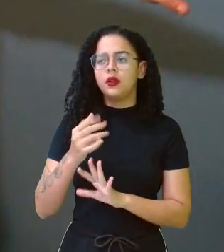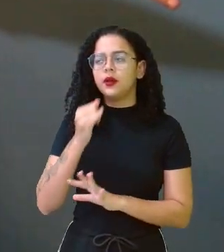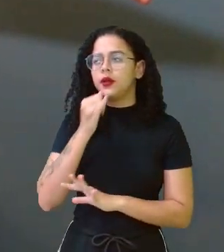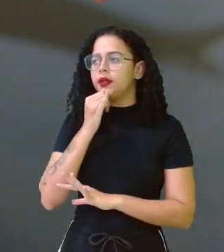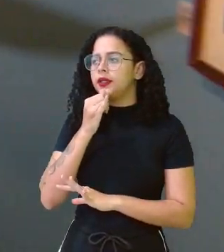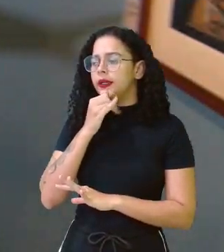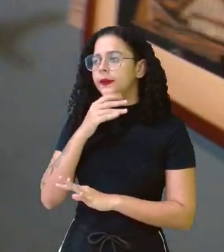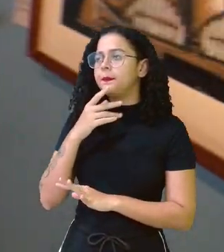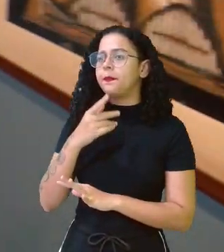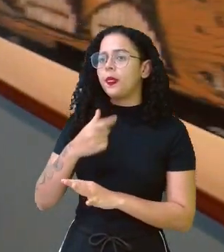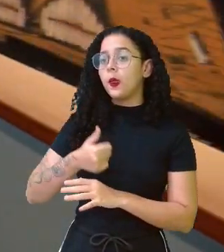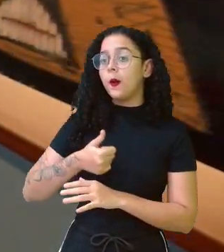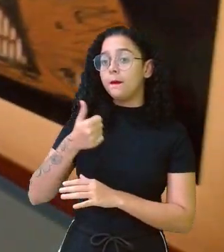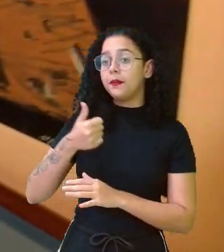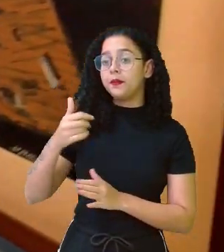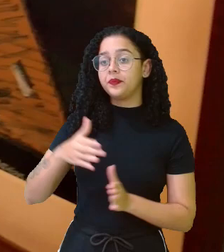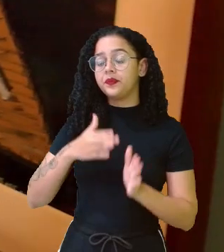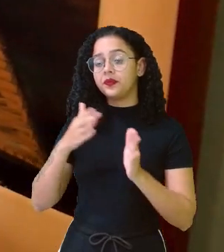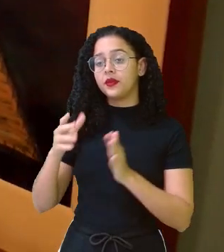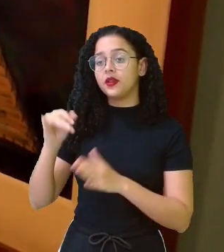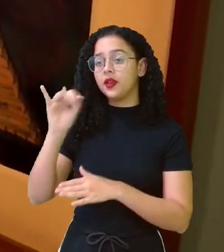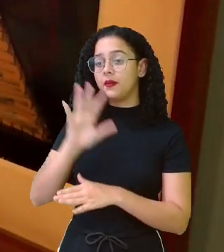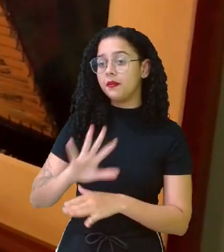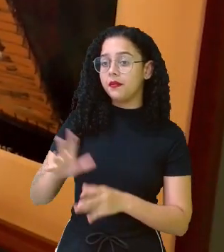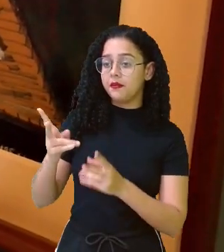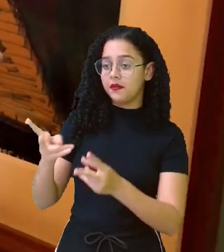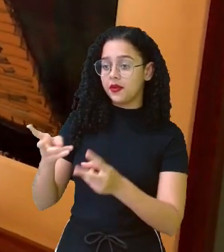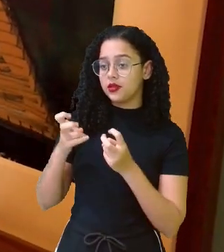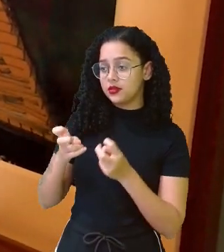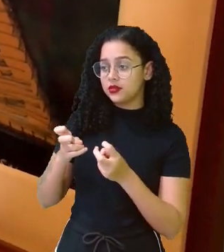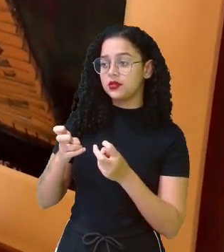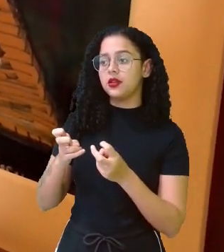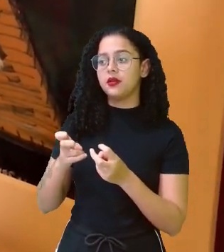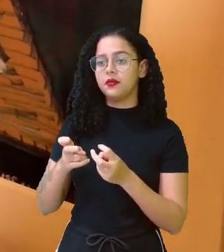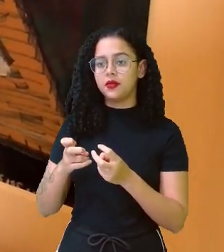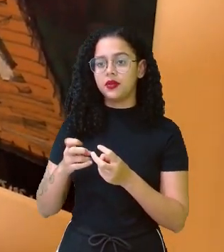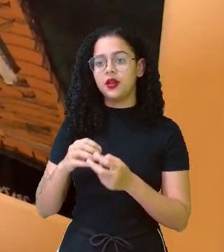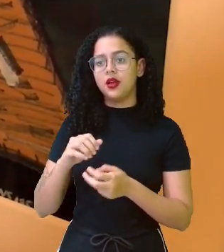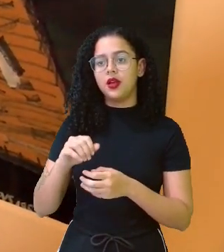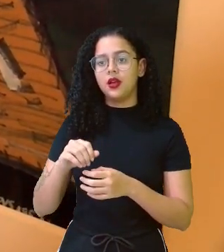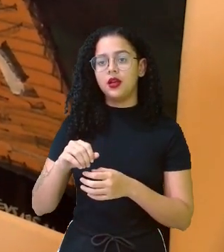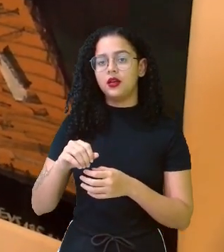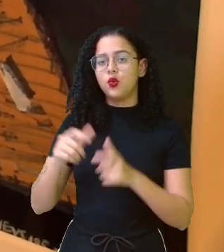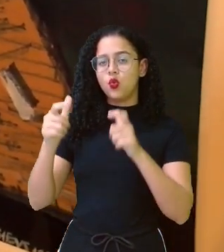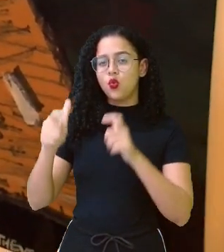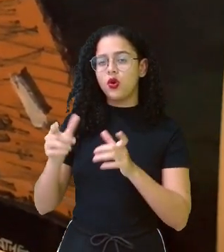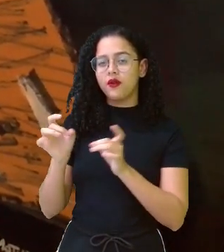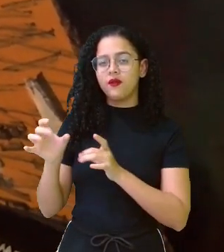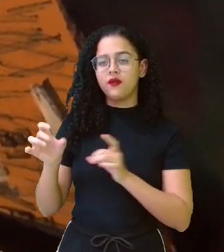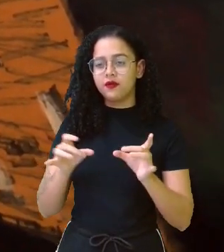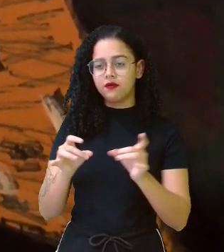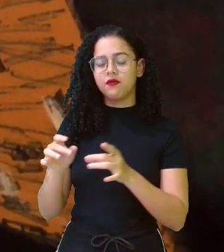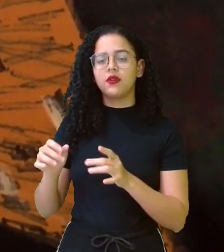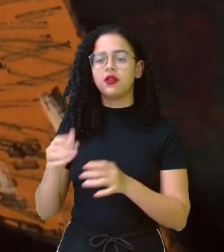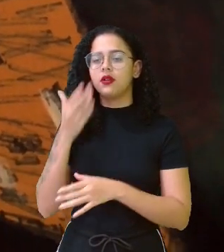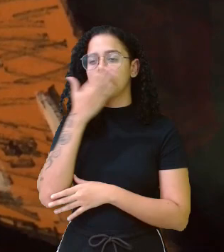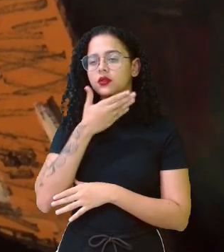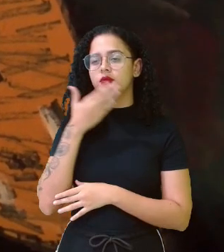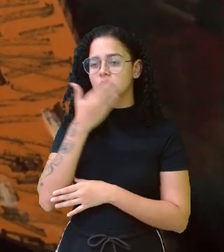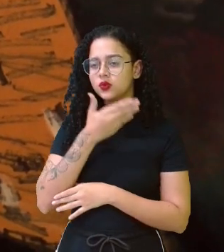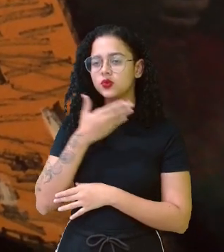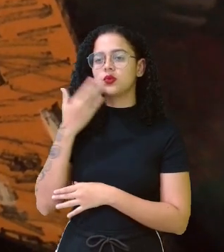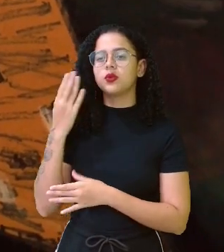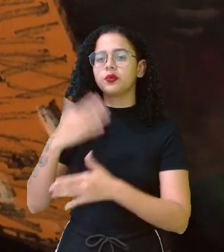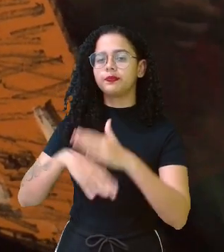porque no primeiro plano dessa imagem, a gente percebe os armazéns de açúcar. Exatamente. Me chamou bem a atenção isso, porque eu acho que ele quis fazer uma referência